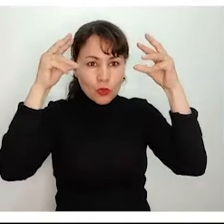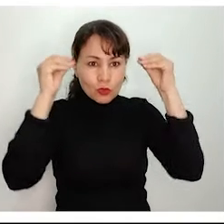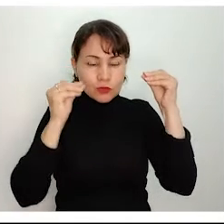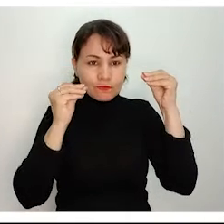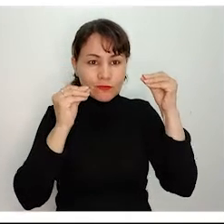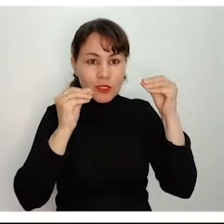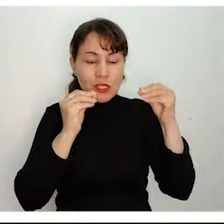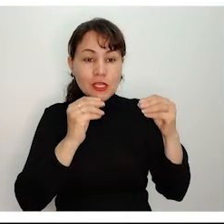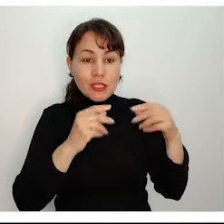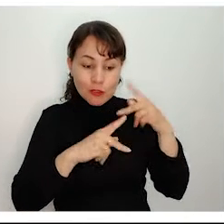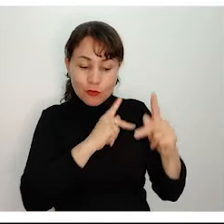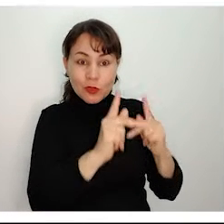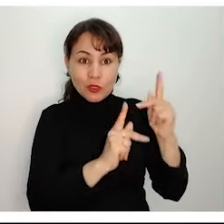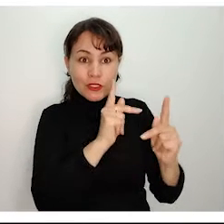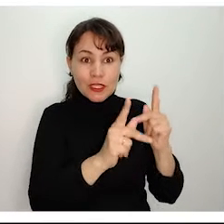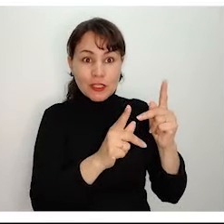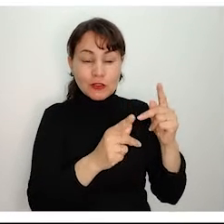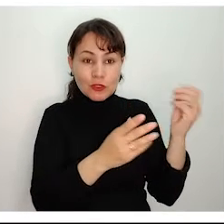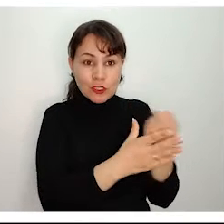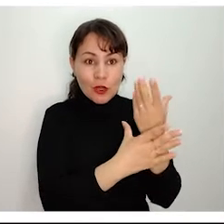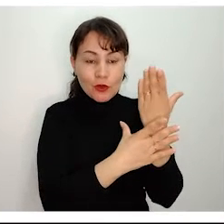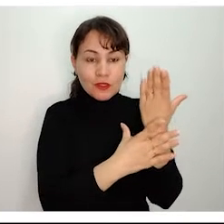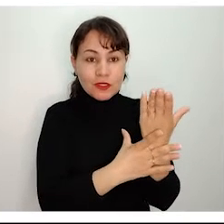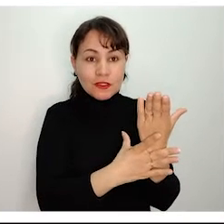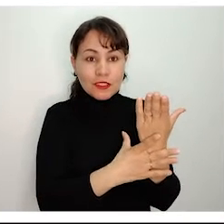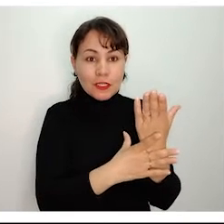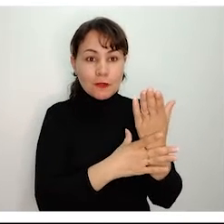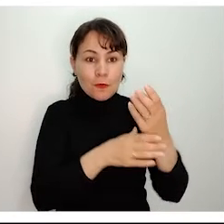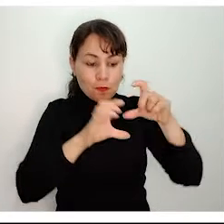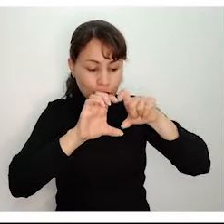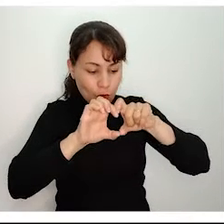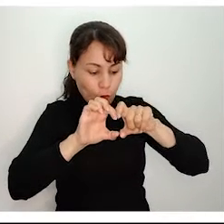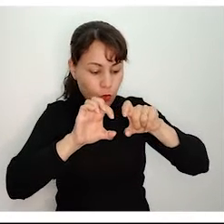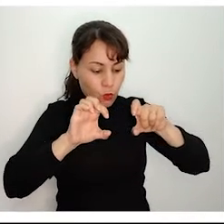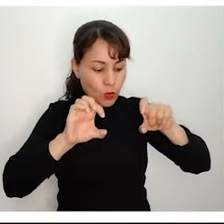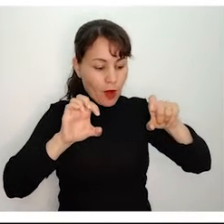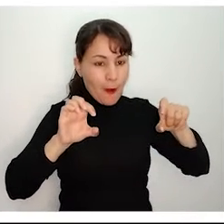e desse processo de mielinização que estou dizendo para vocês,